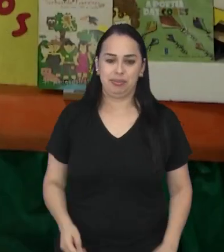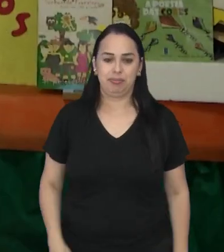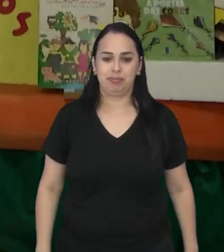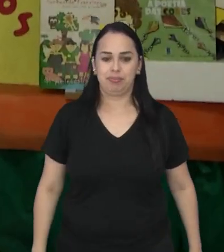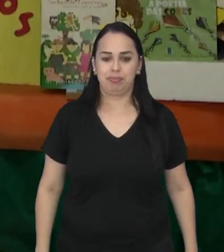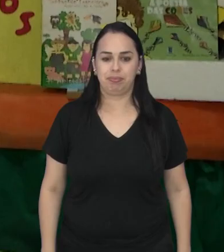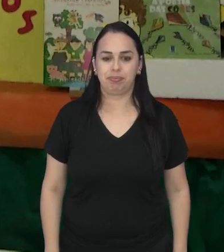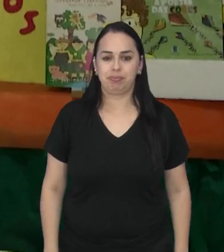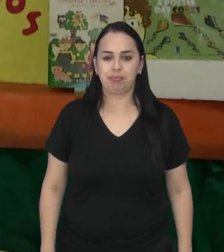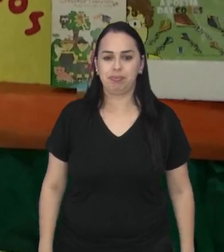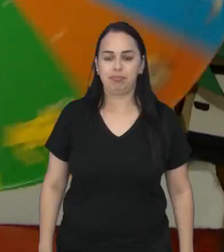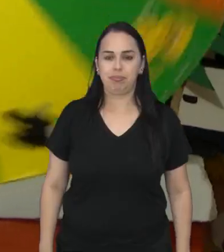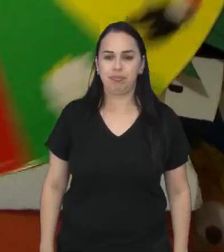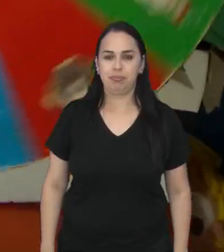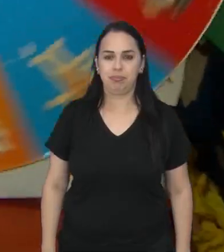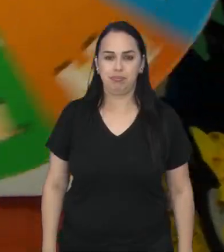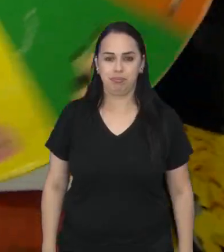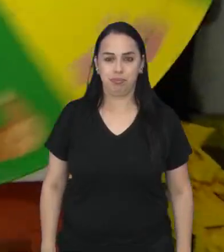história.